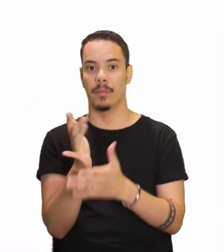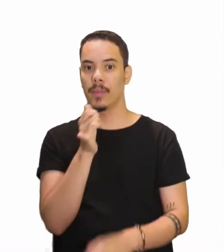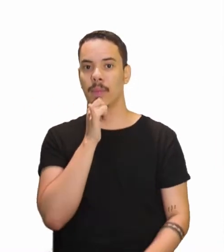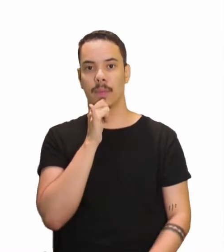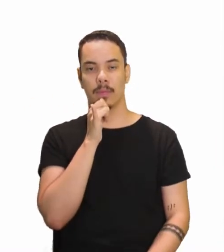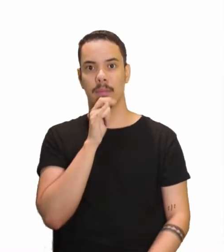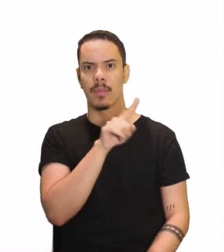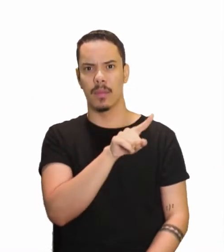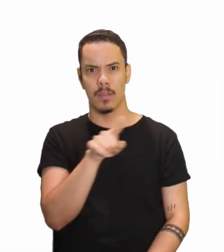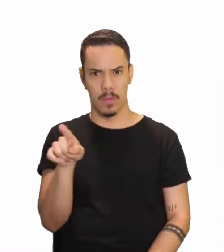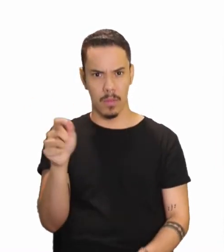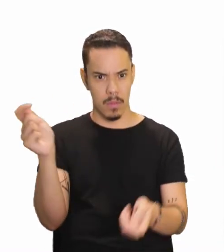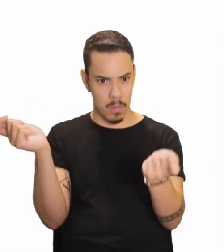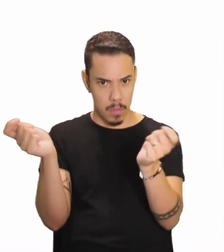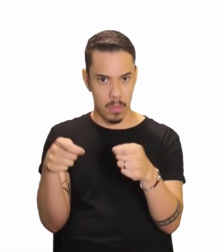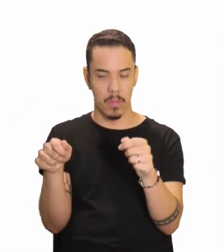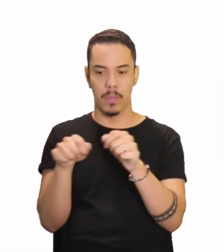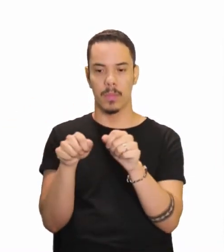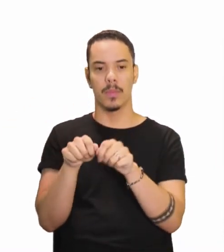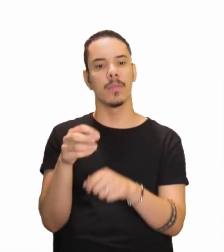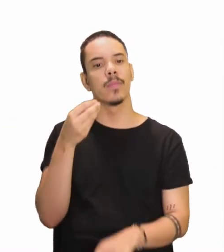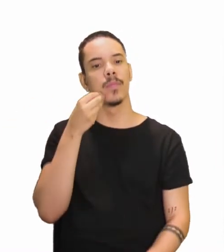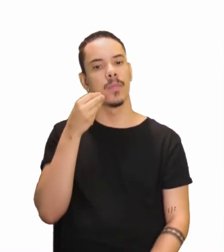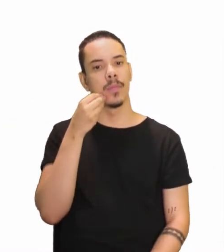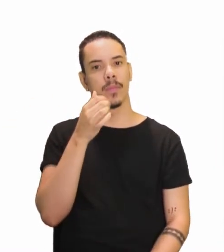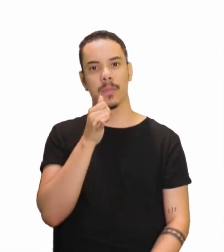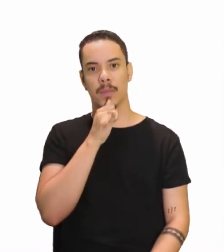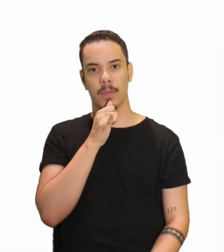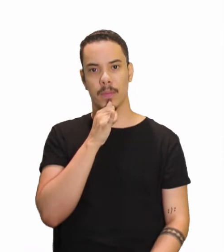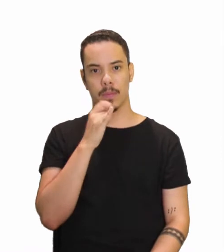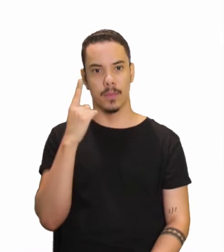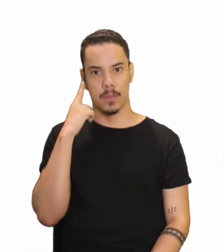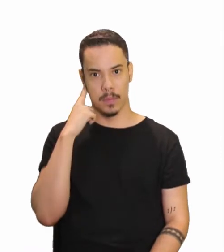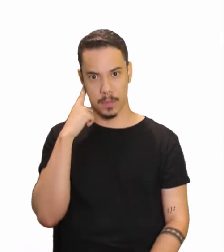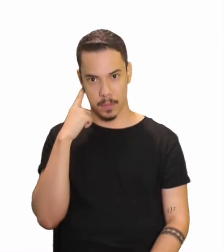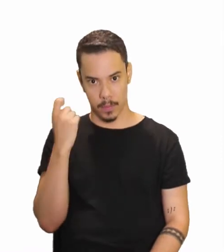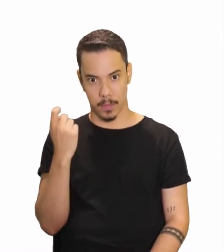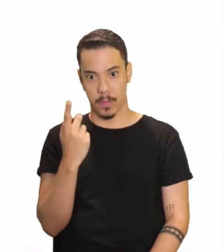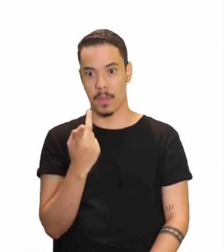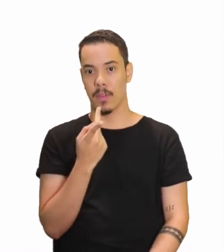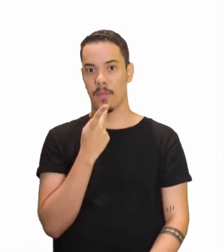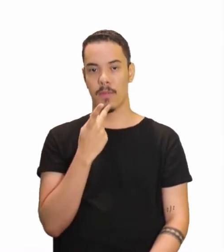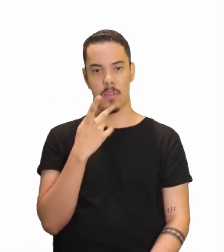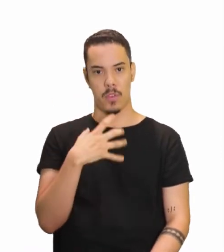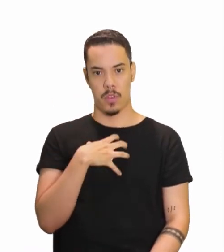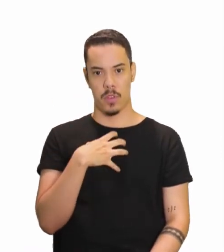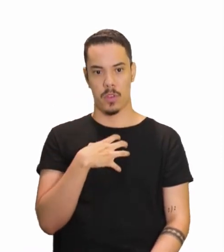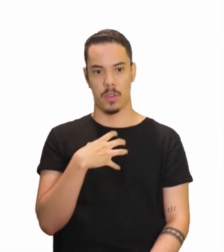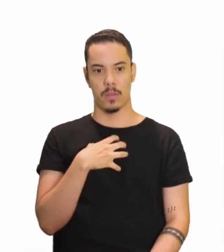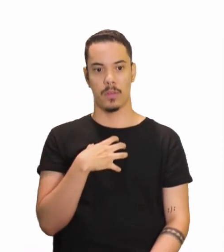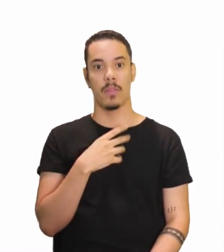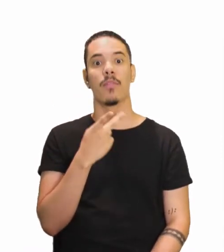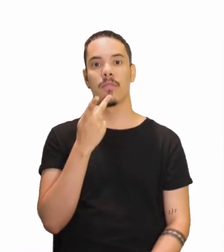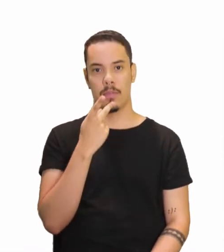você pode fazer esse teste aí. Veja aí o som, fale aí, pronuncie aí o nome dessas letras, dessas